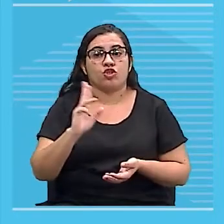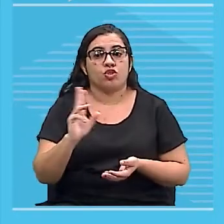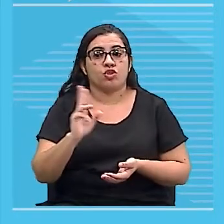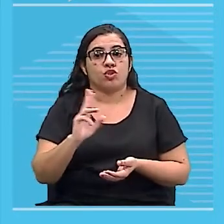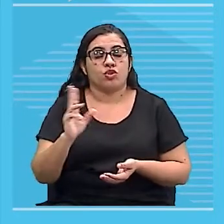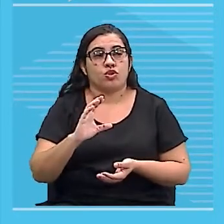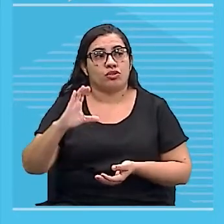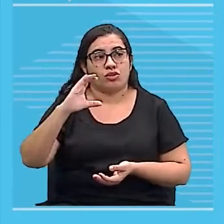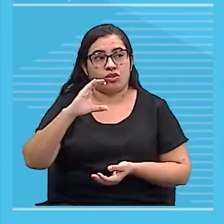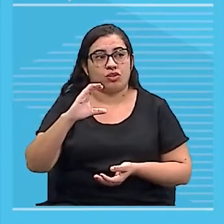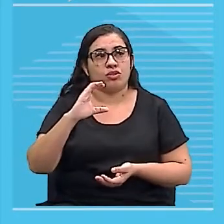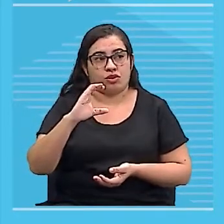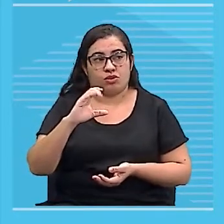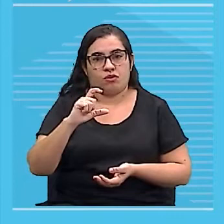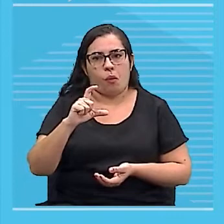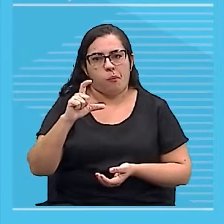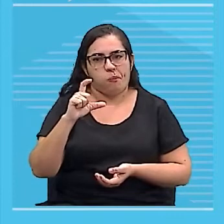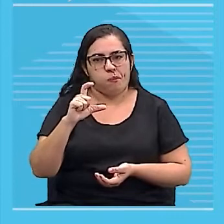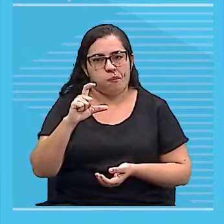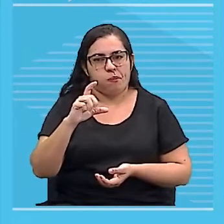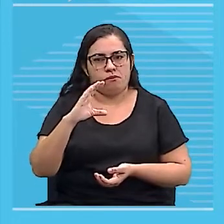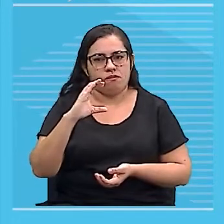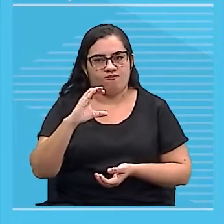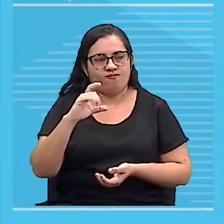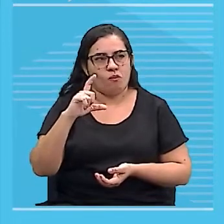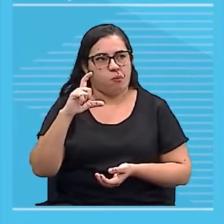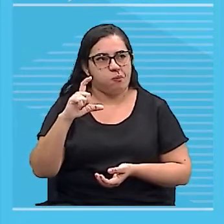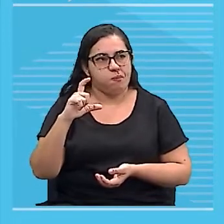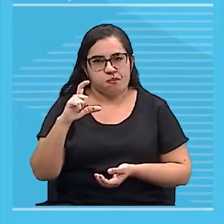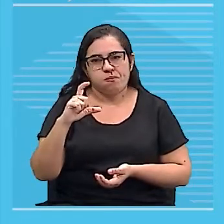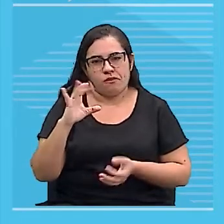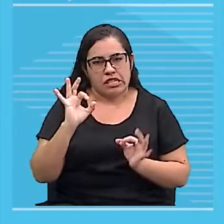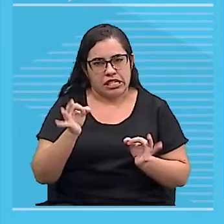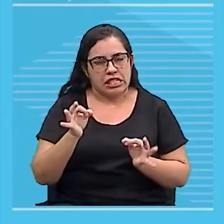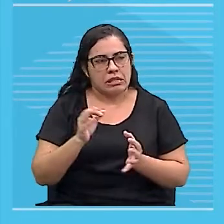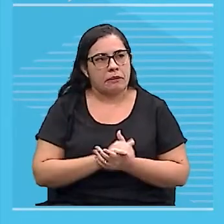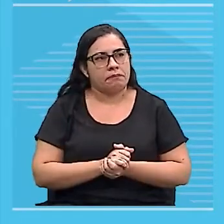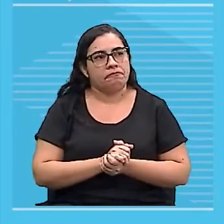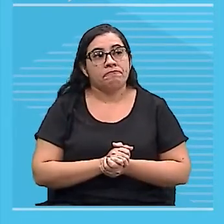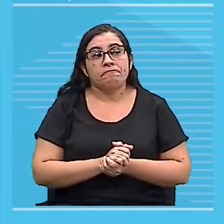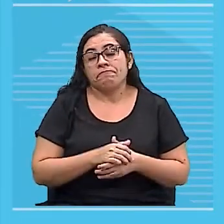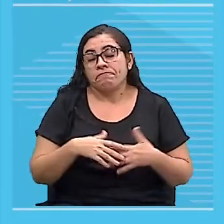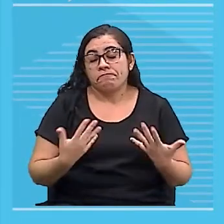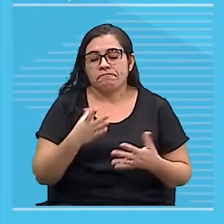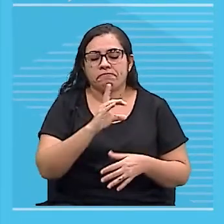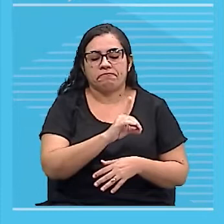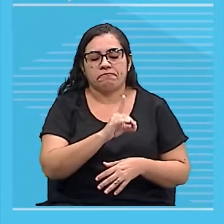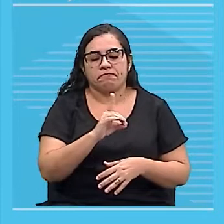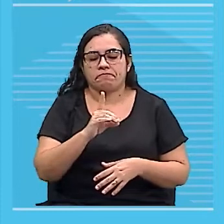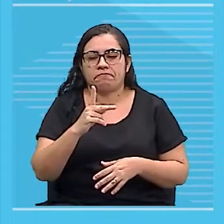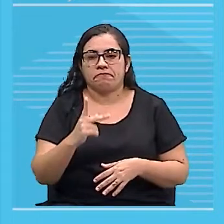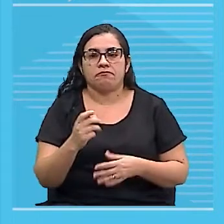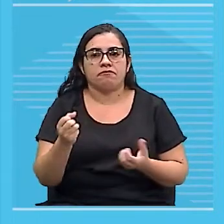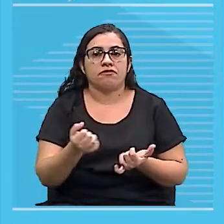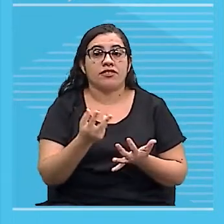Letra C maiúscula. A tensão elétrica, a gente sabe que a sua unidade